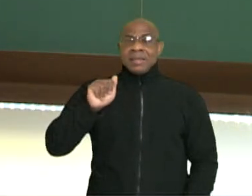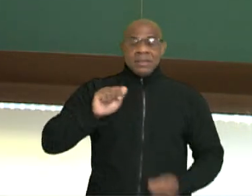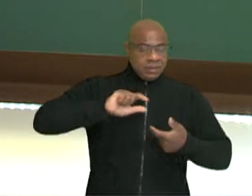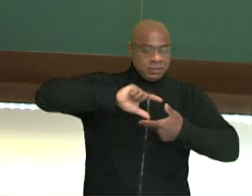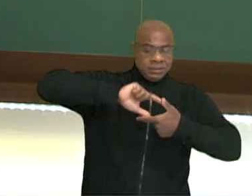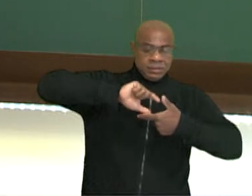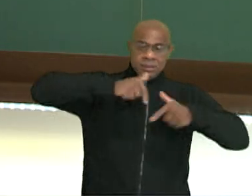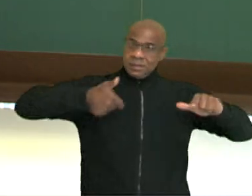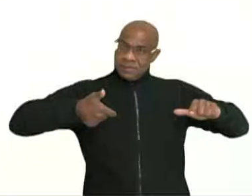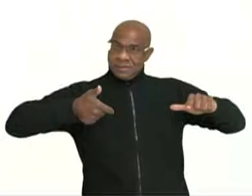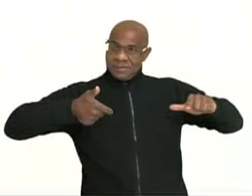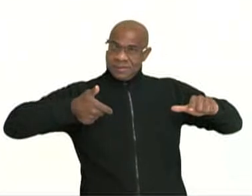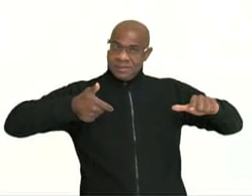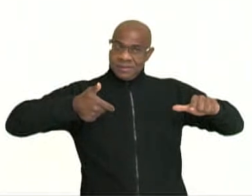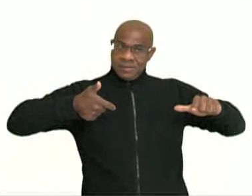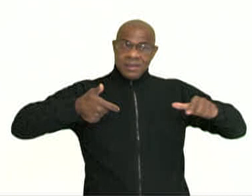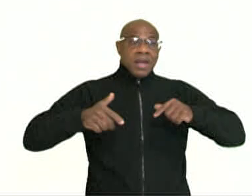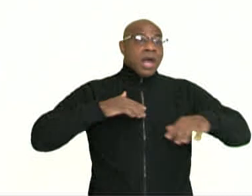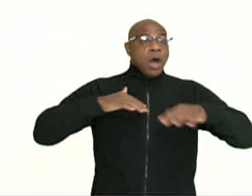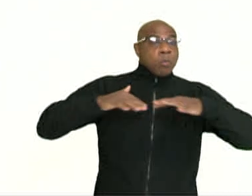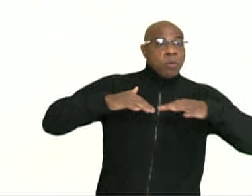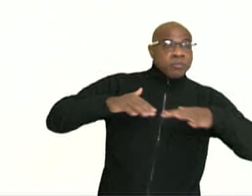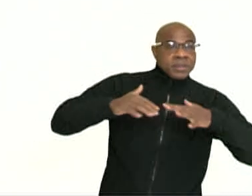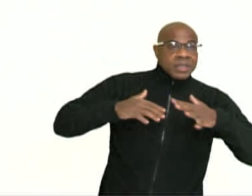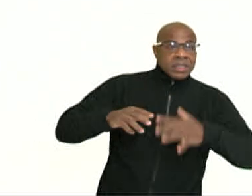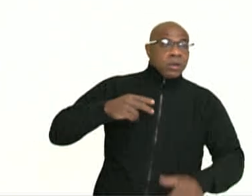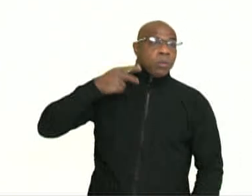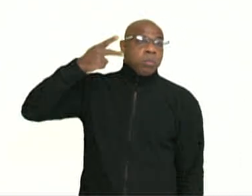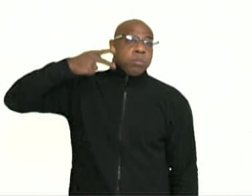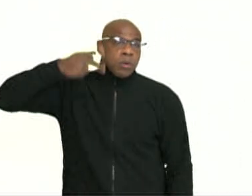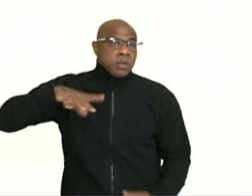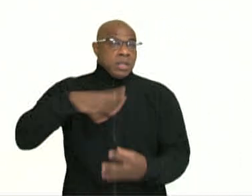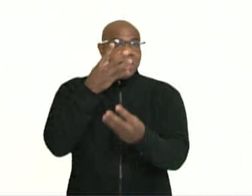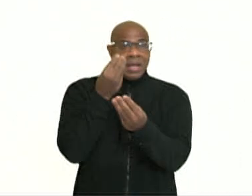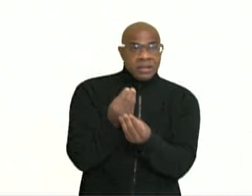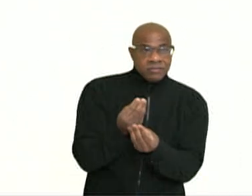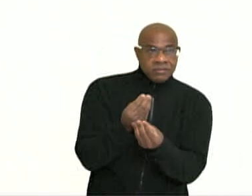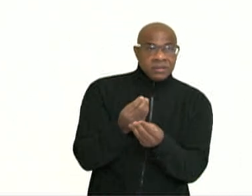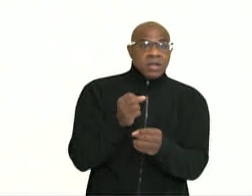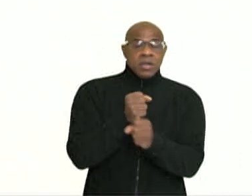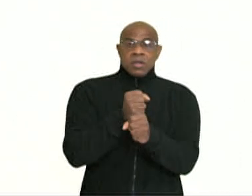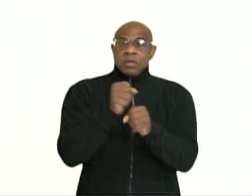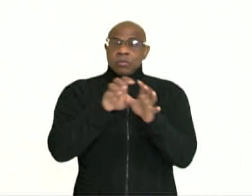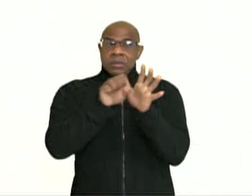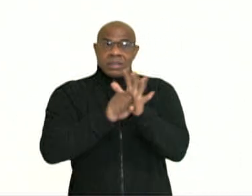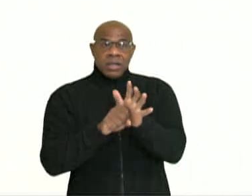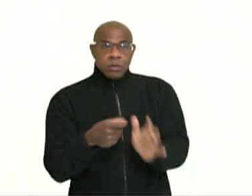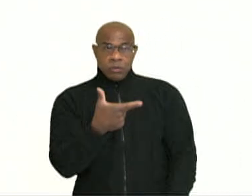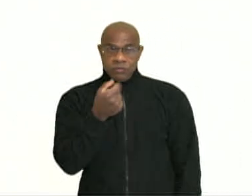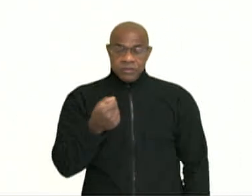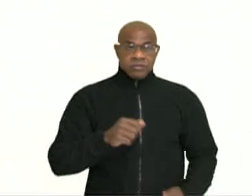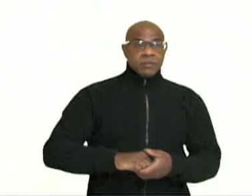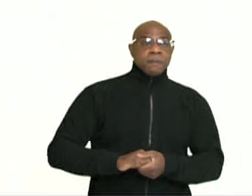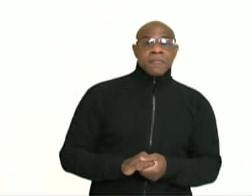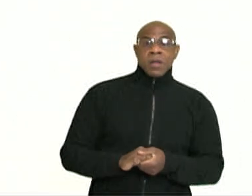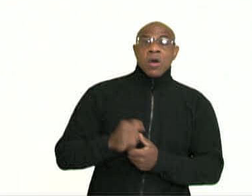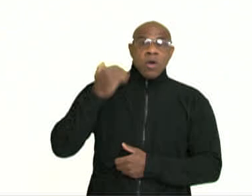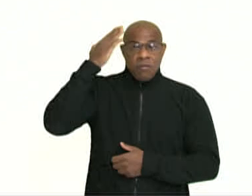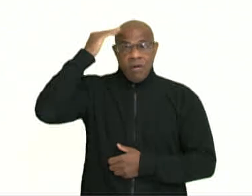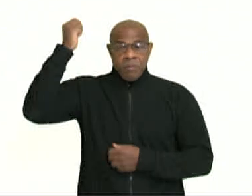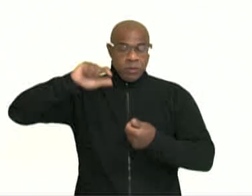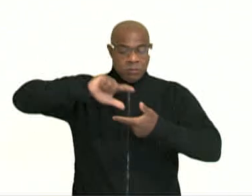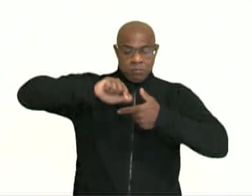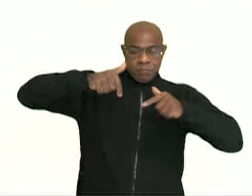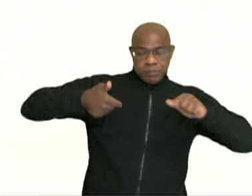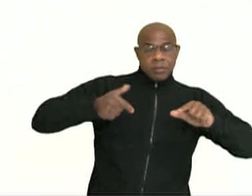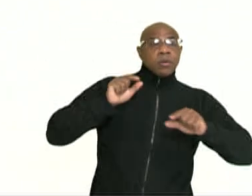Então, manifestação artística, política e estética brasileira do início do século XX. Os artistas modernistas questionavam a influência